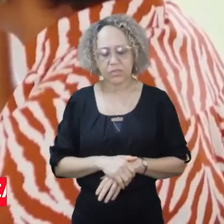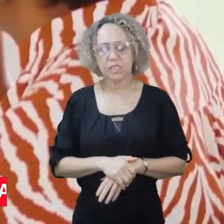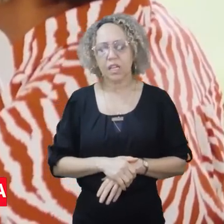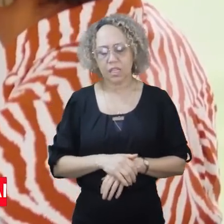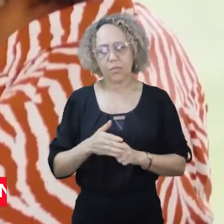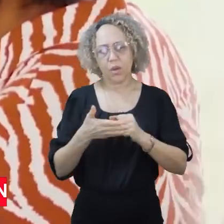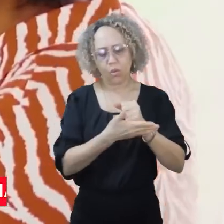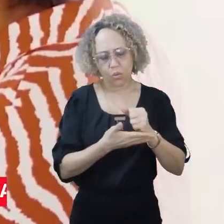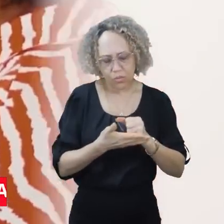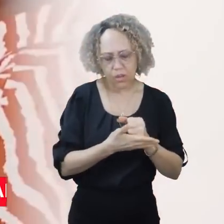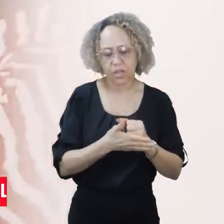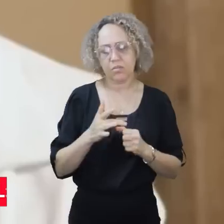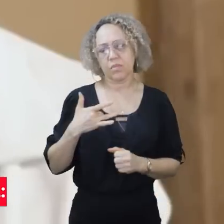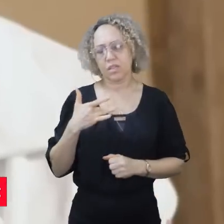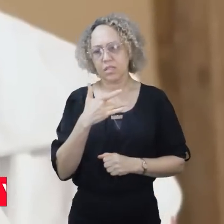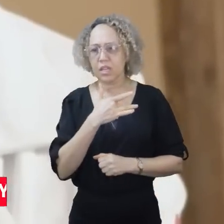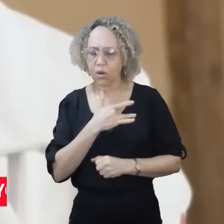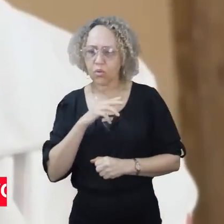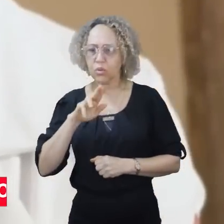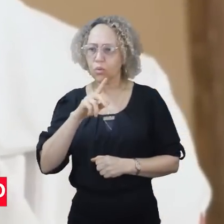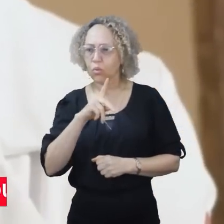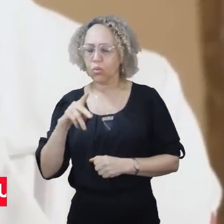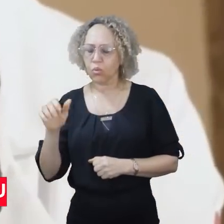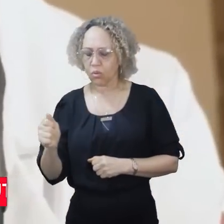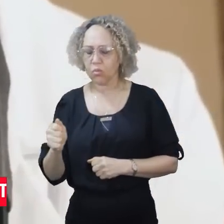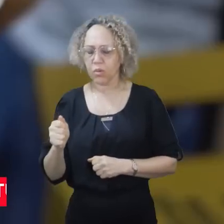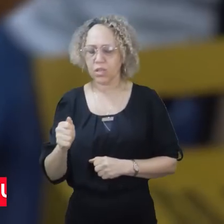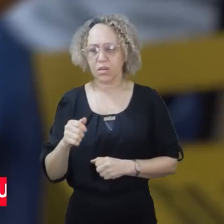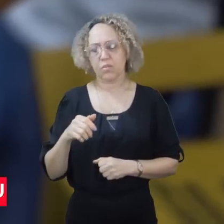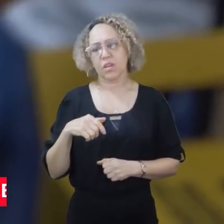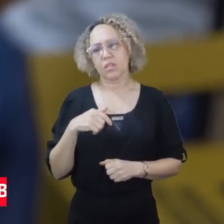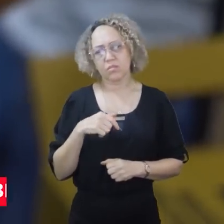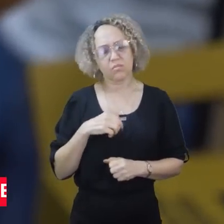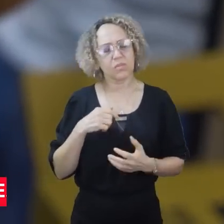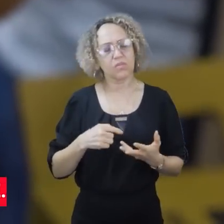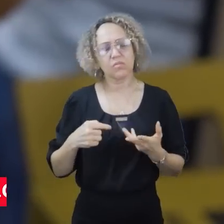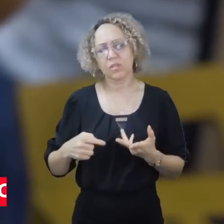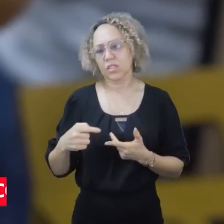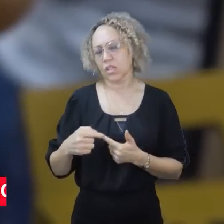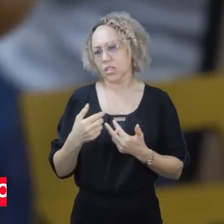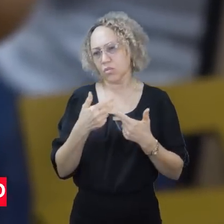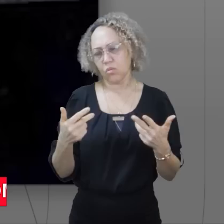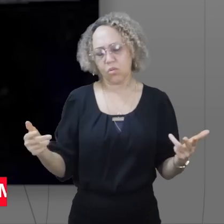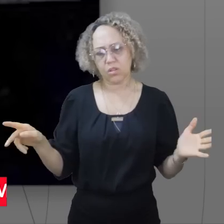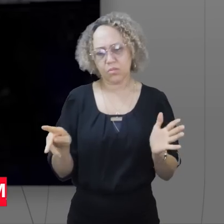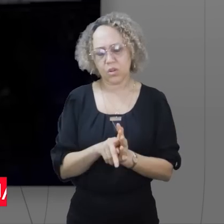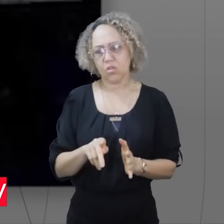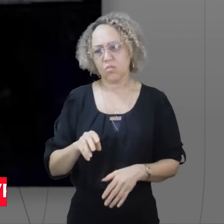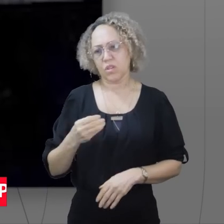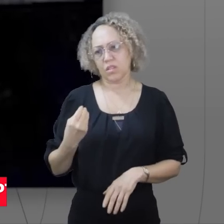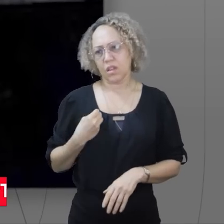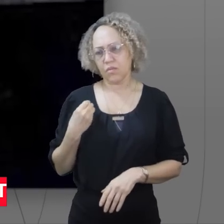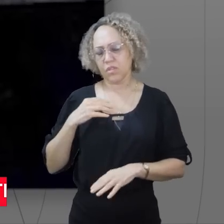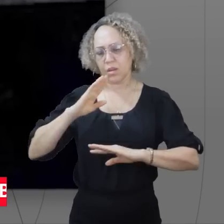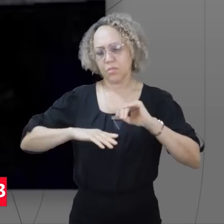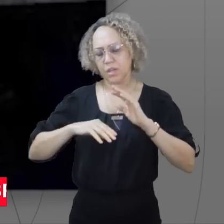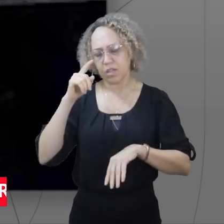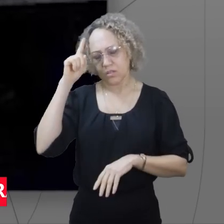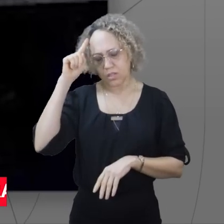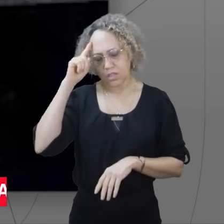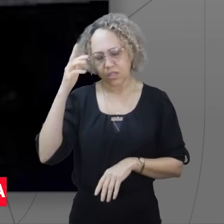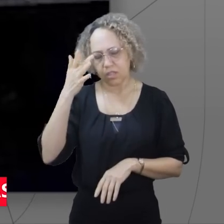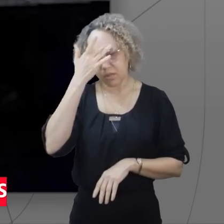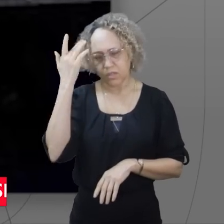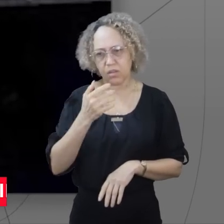saúde, além de muitos outros serviços que fazem parte do cotidiano das pessoas. Criado oficialmente pela Constituição